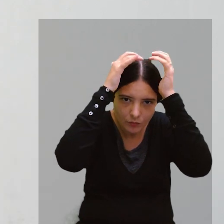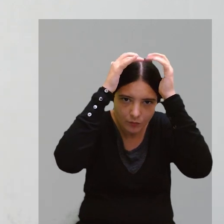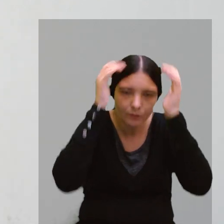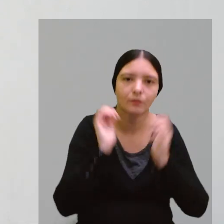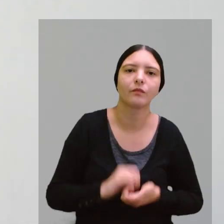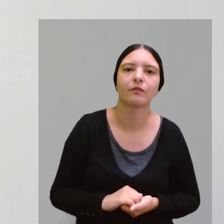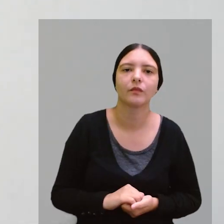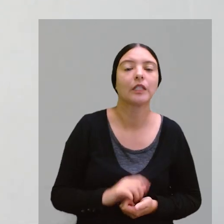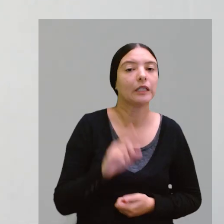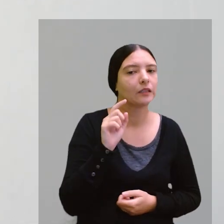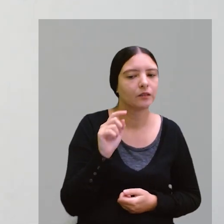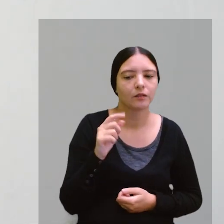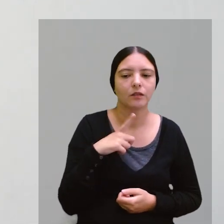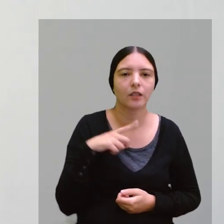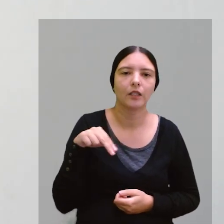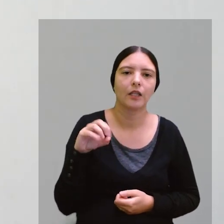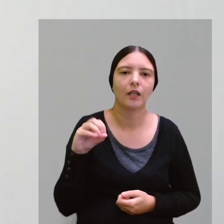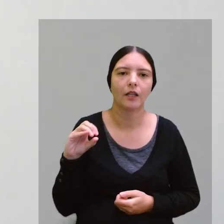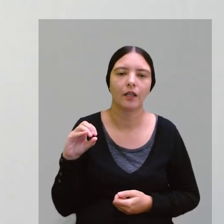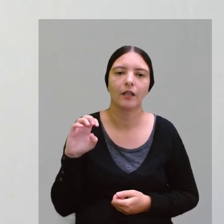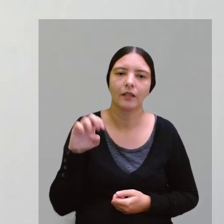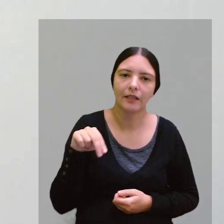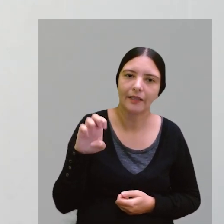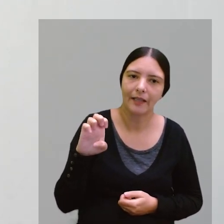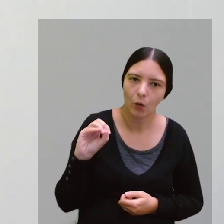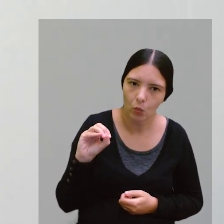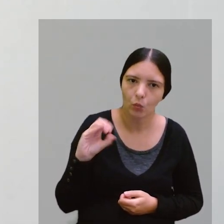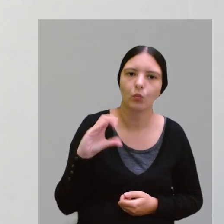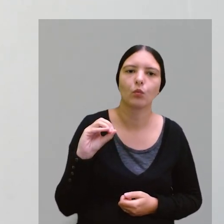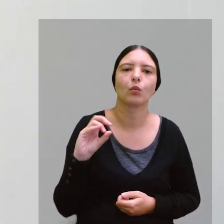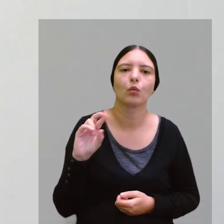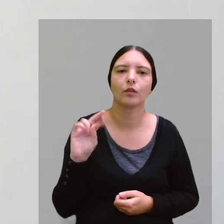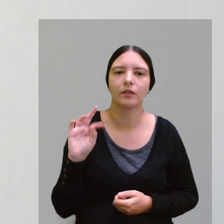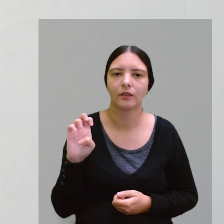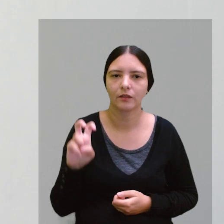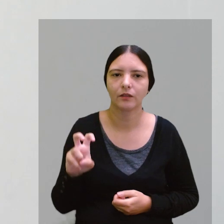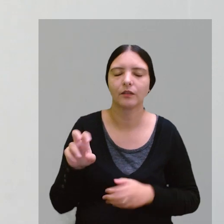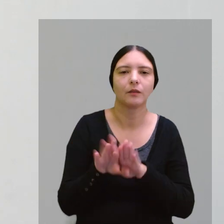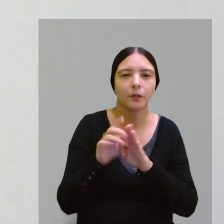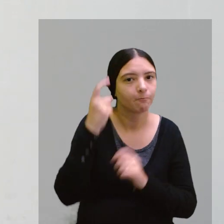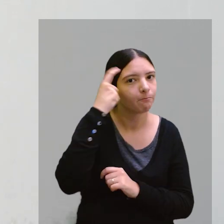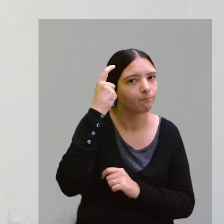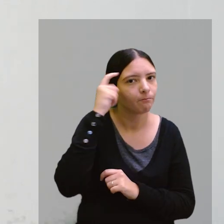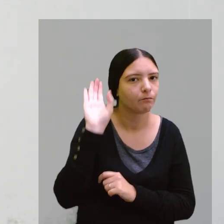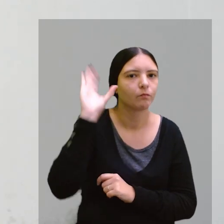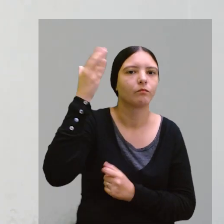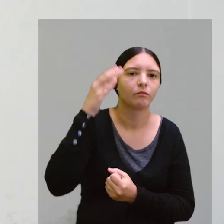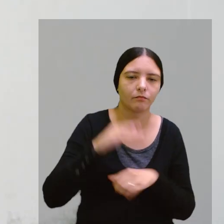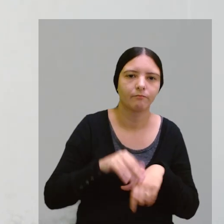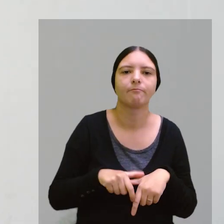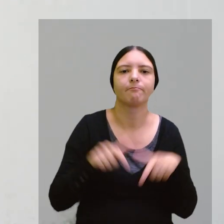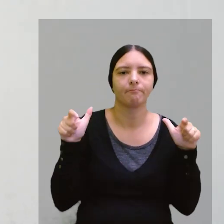entende? Ali, neocórtex, córtex é que os pensamentos ocorrem na maior